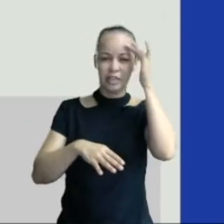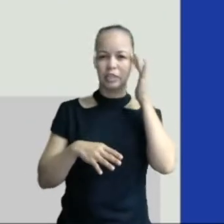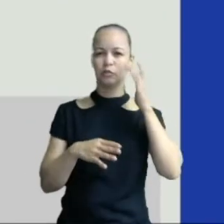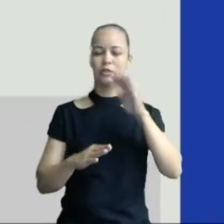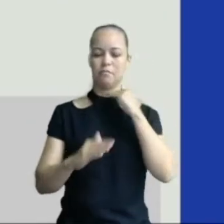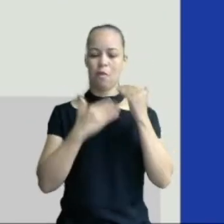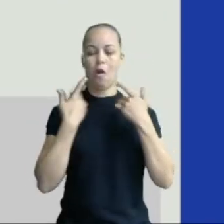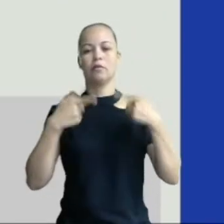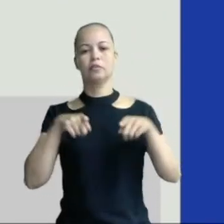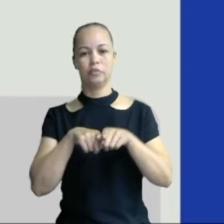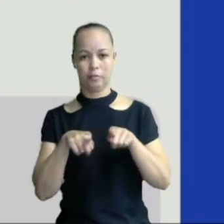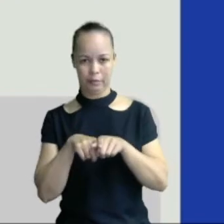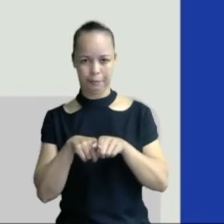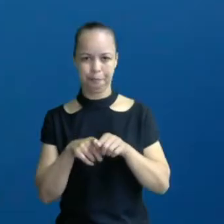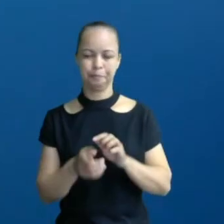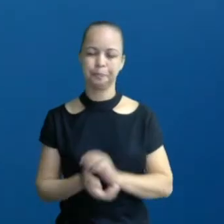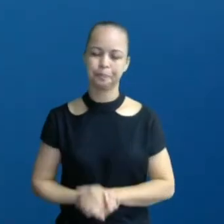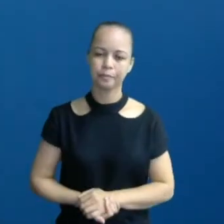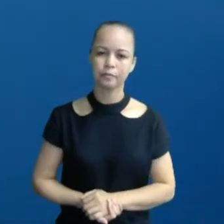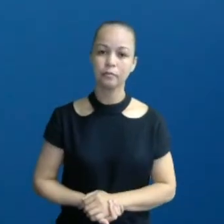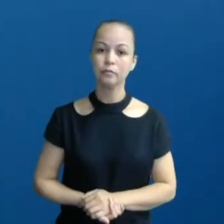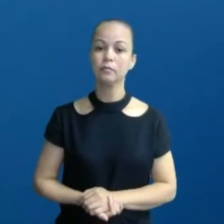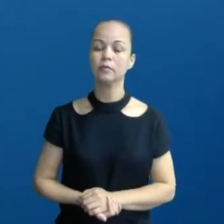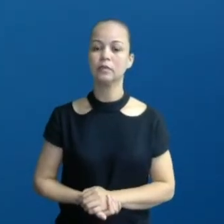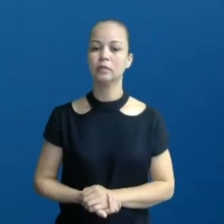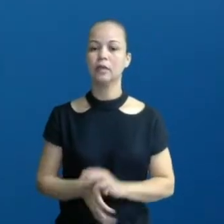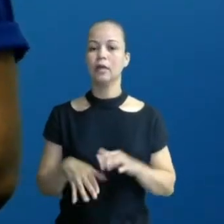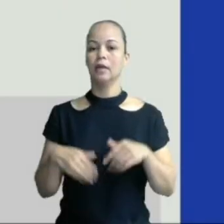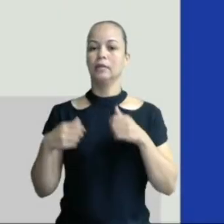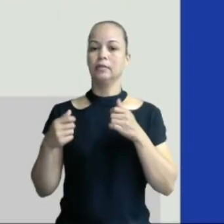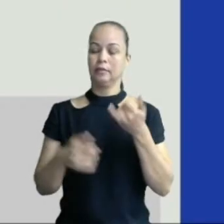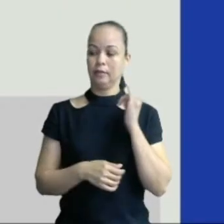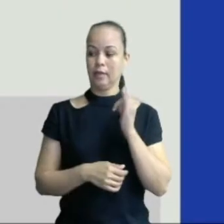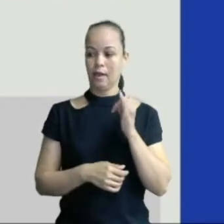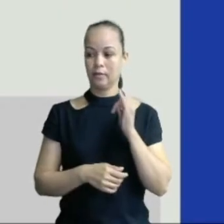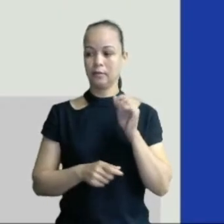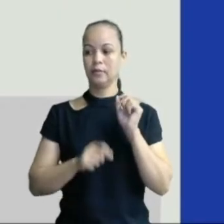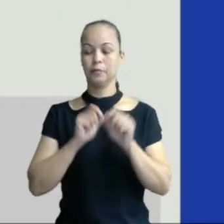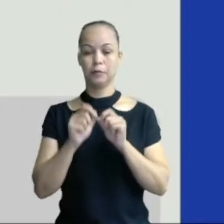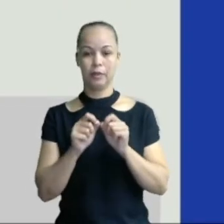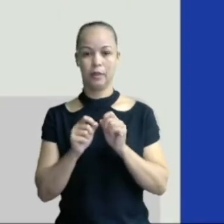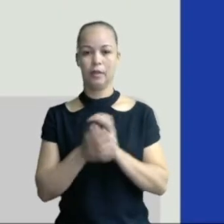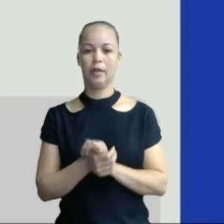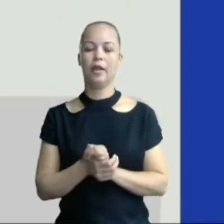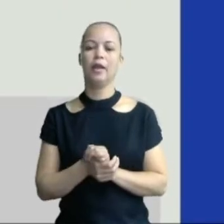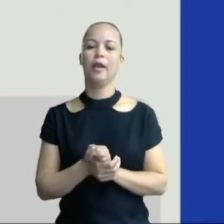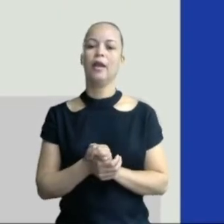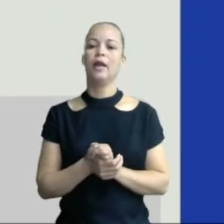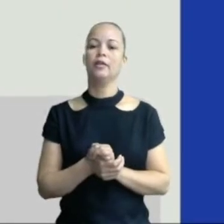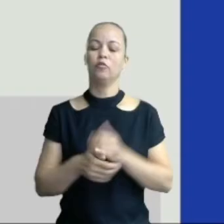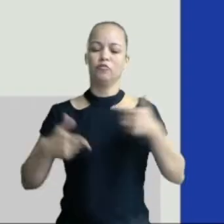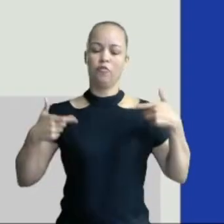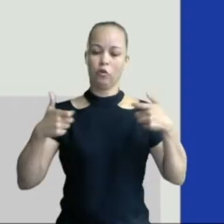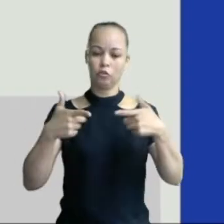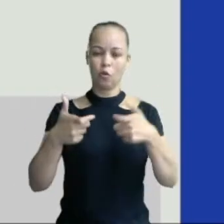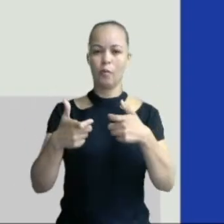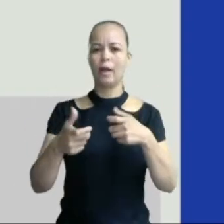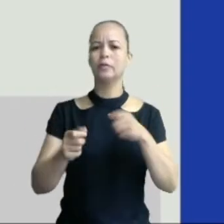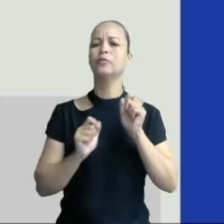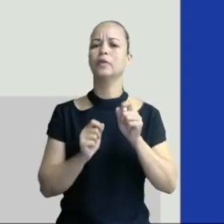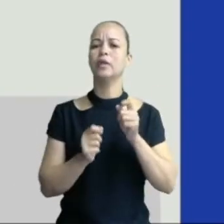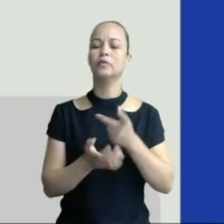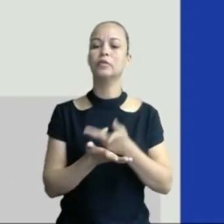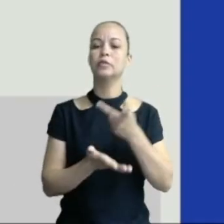Narra a tradição, minha gente, que durante os fortes combates surgiu uma senhora com uma criança no